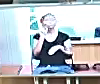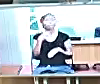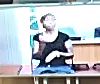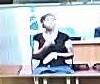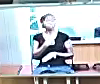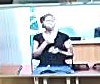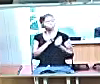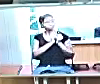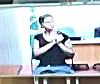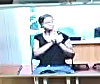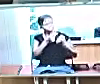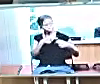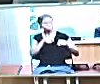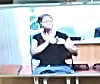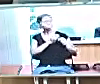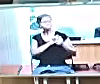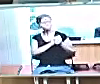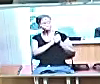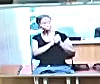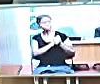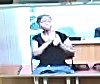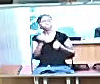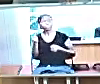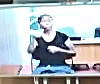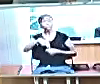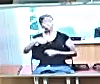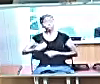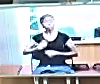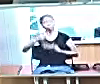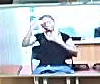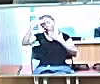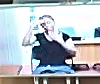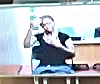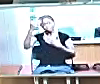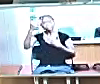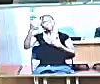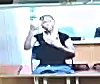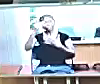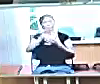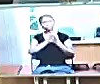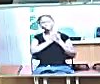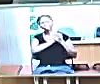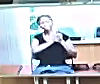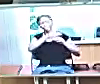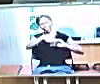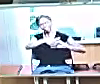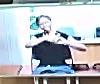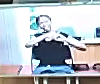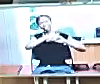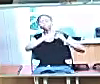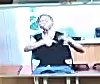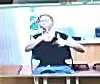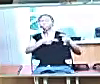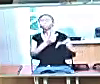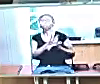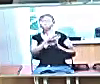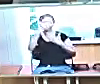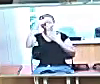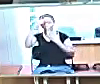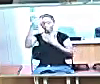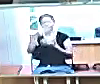companheiros estamos aqui pra agradecer sei que de mãos dadas a gente continuar esse trabalho muito